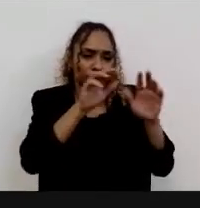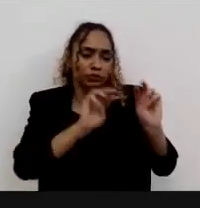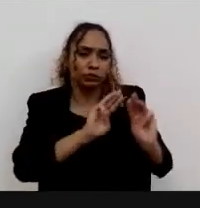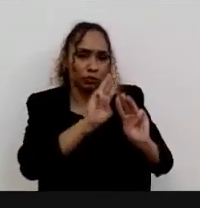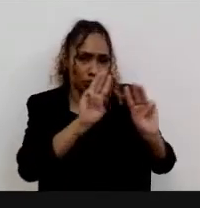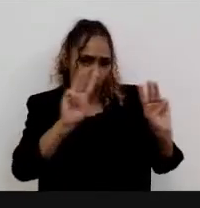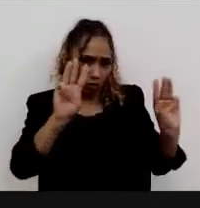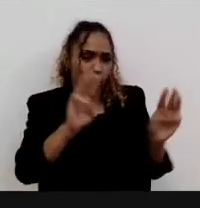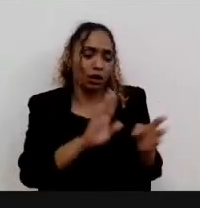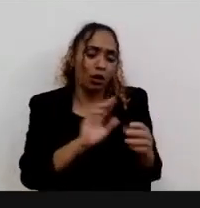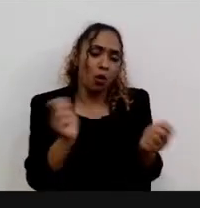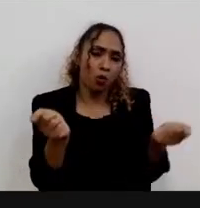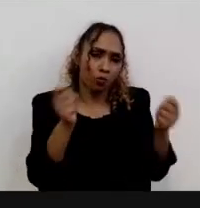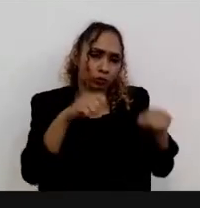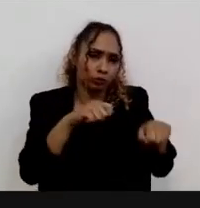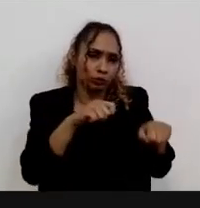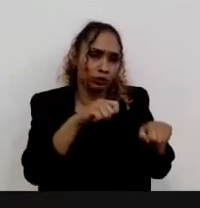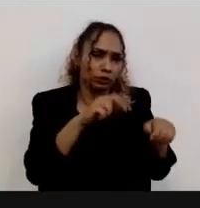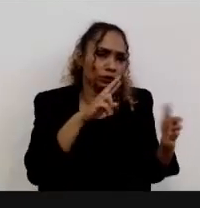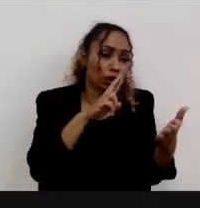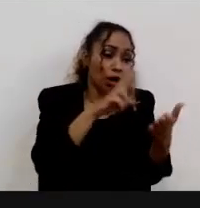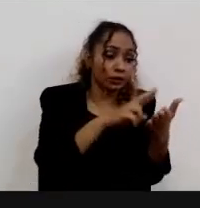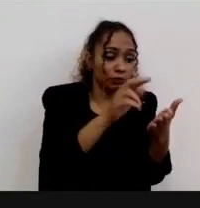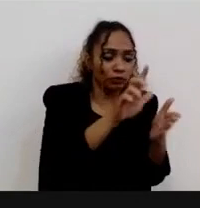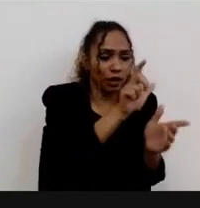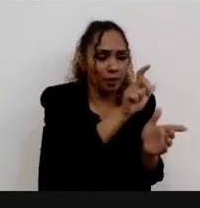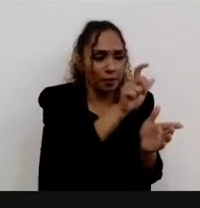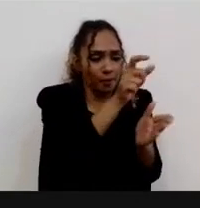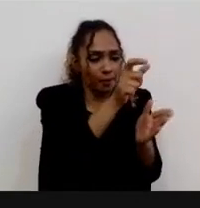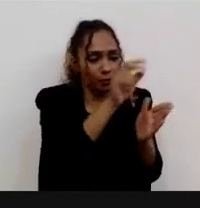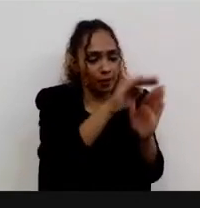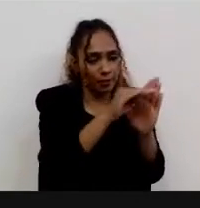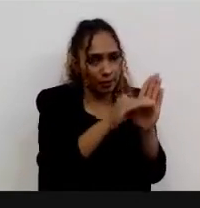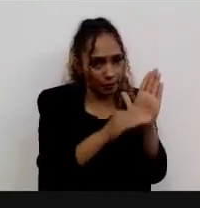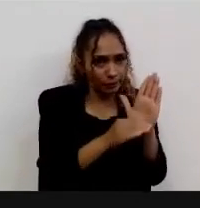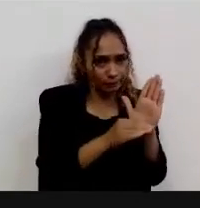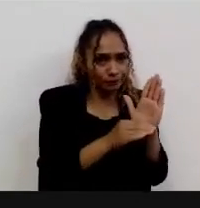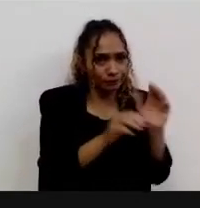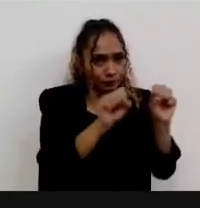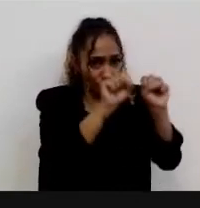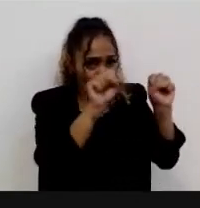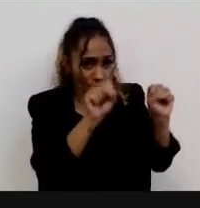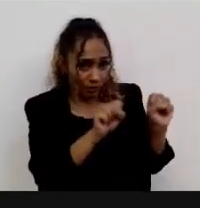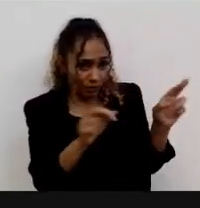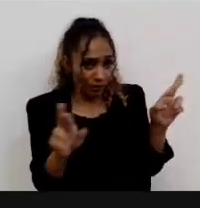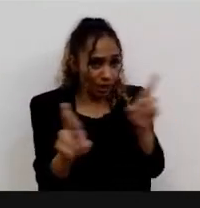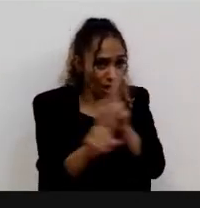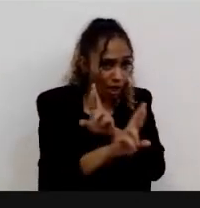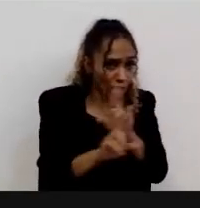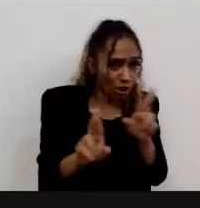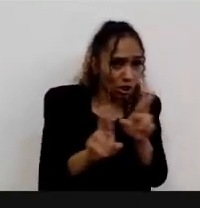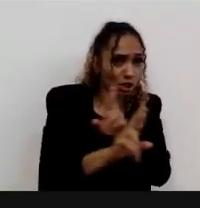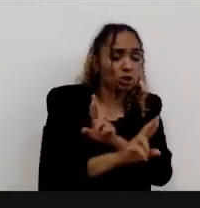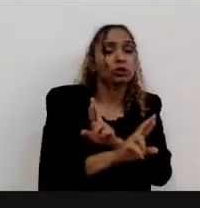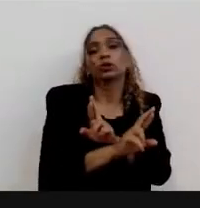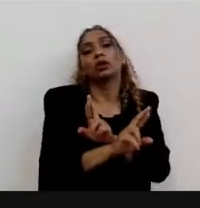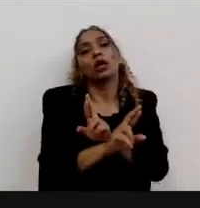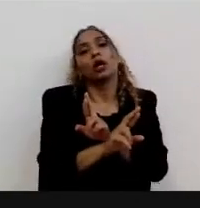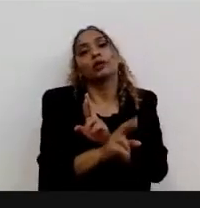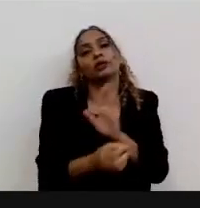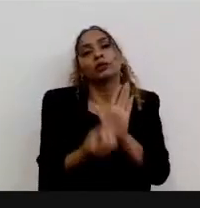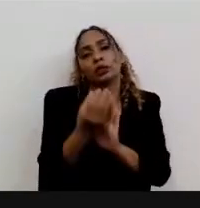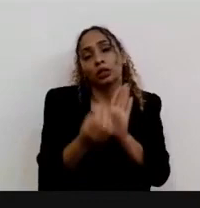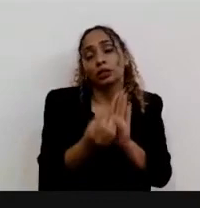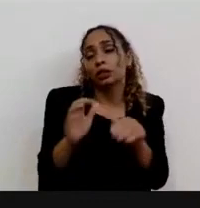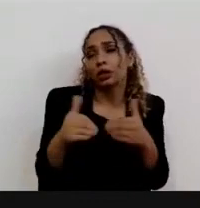portal. Eles poderiam preencher esses campos, né, de alguns sistemas, também relacionado com a questão da